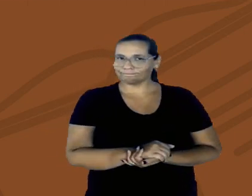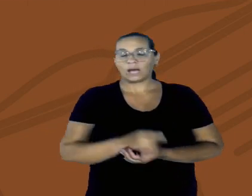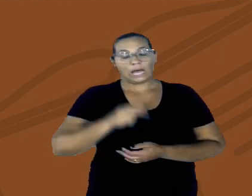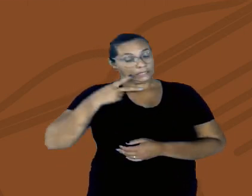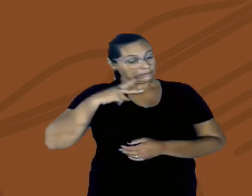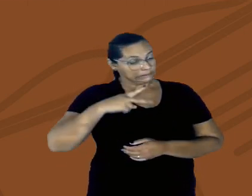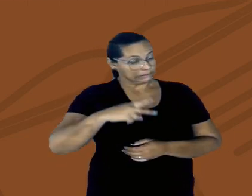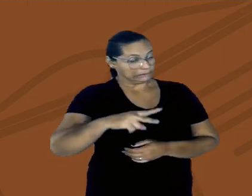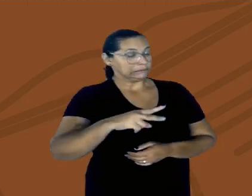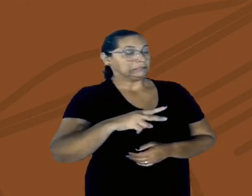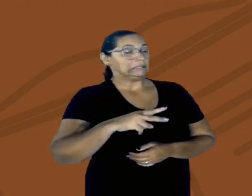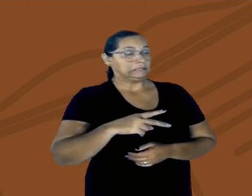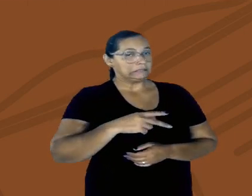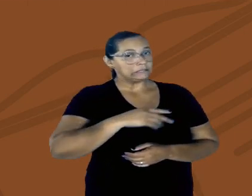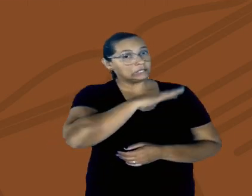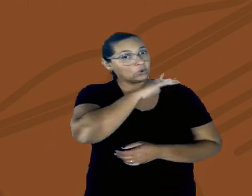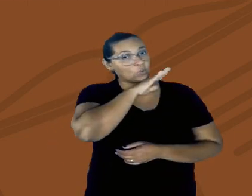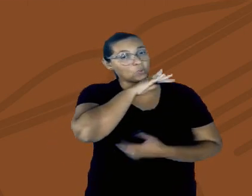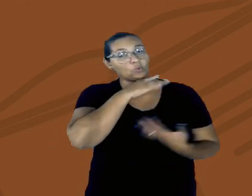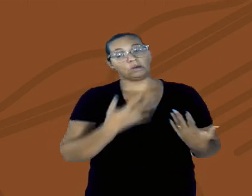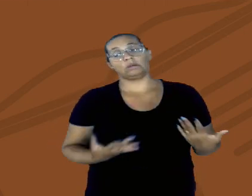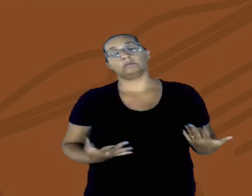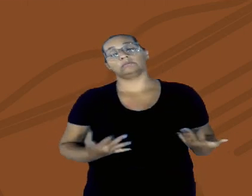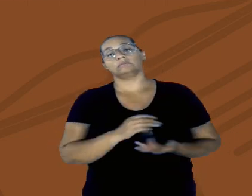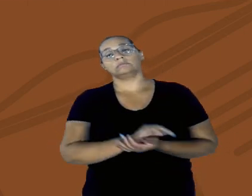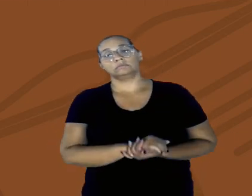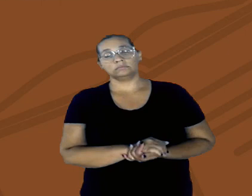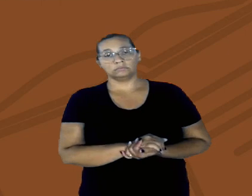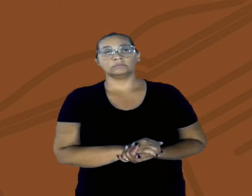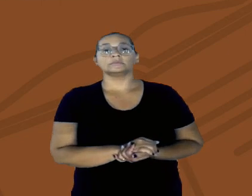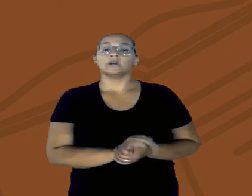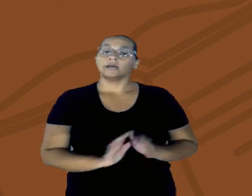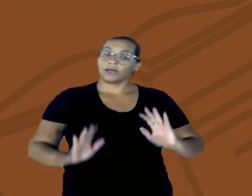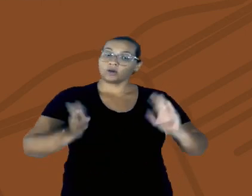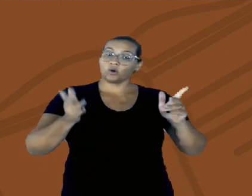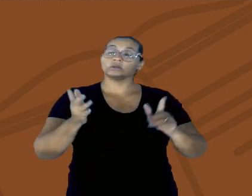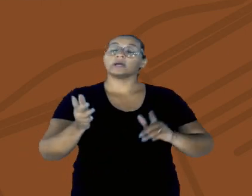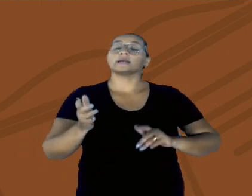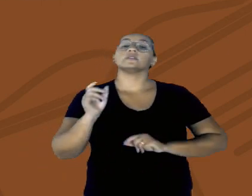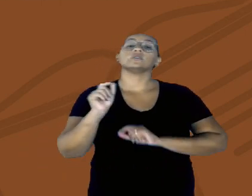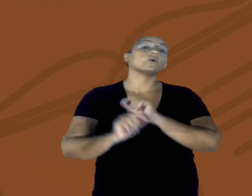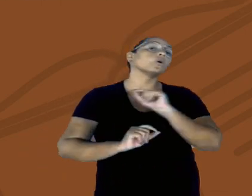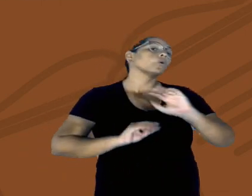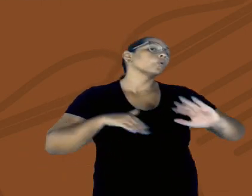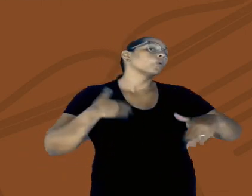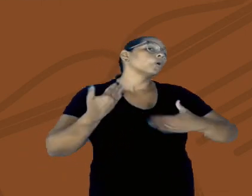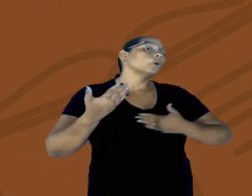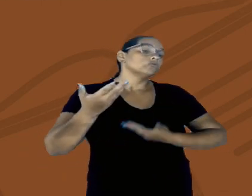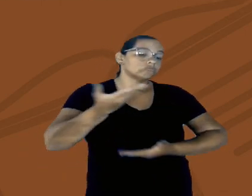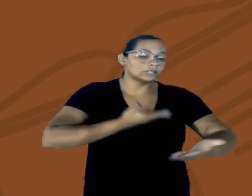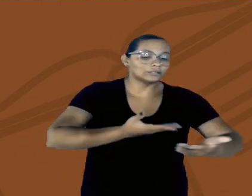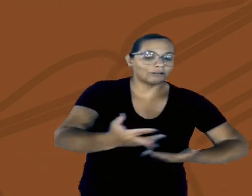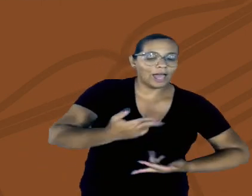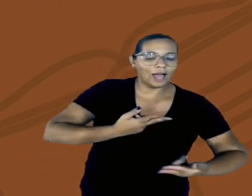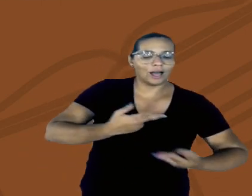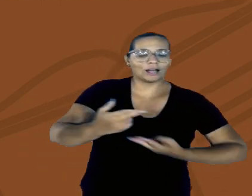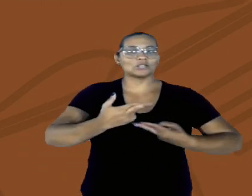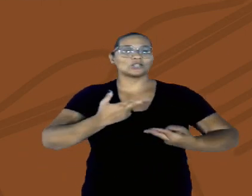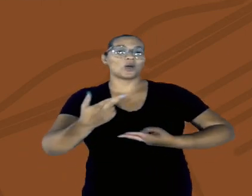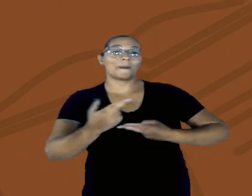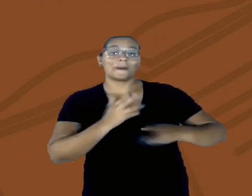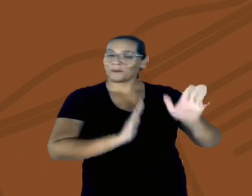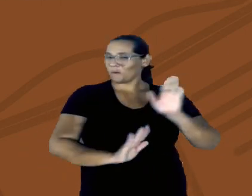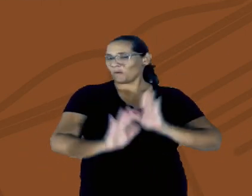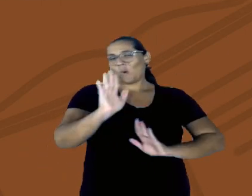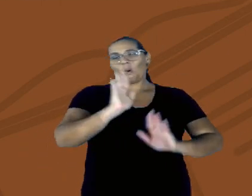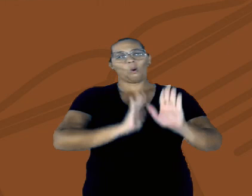consequências negativas que acontecem quando uma pessoa se relaciona com outra de forma